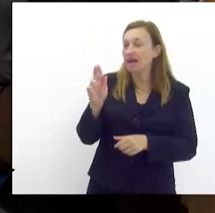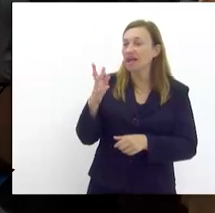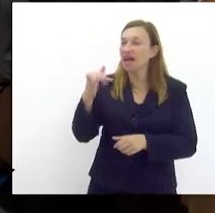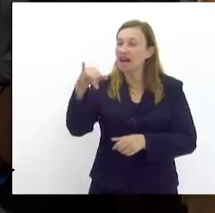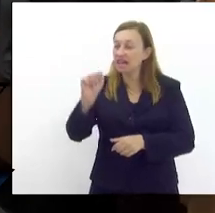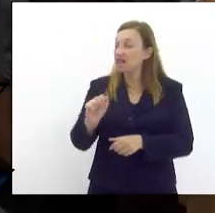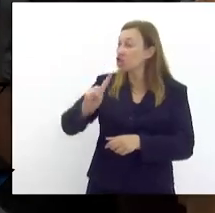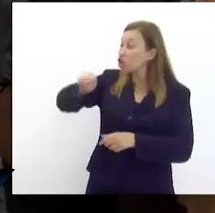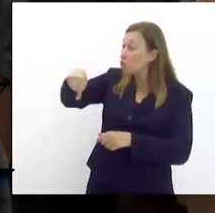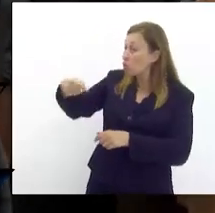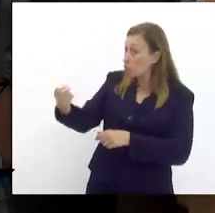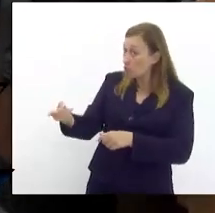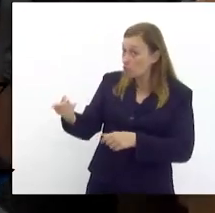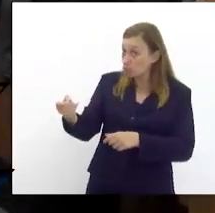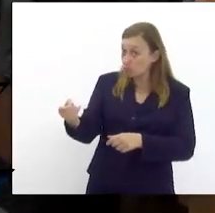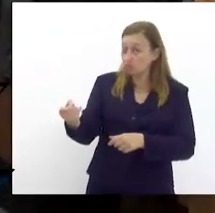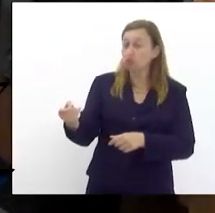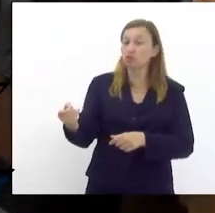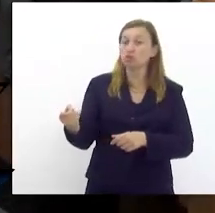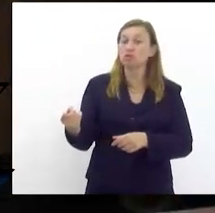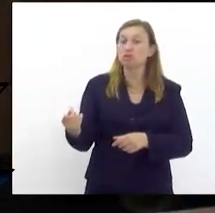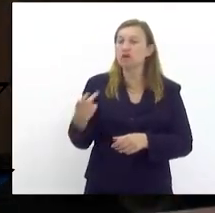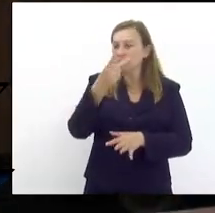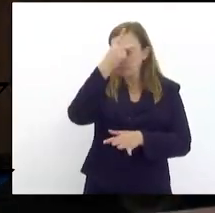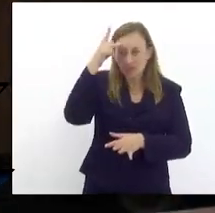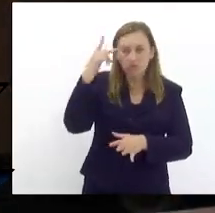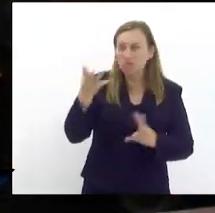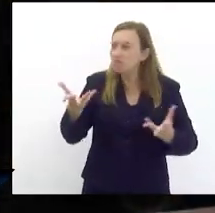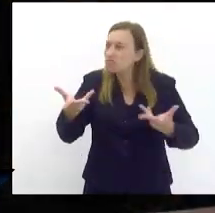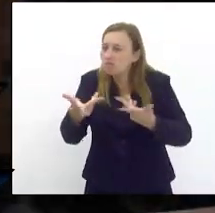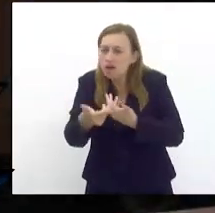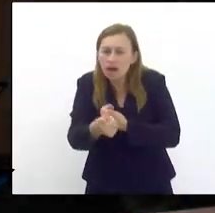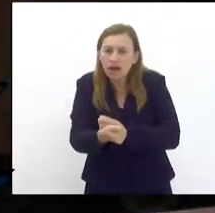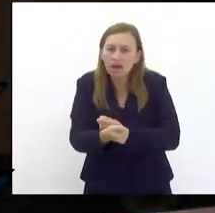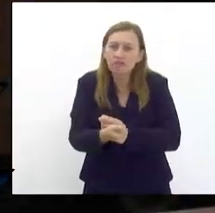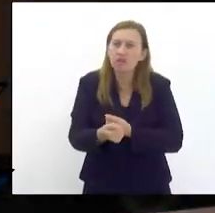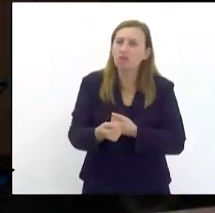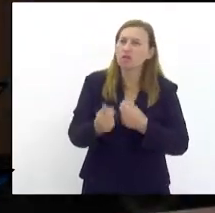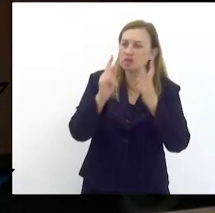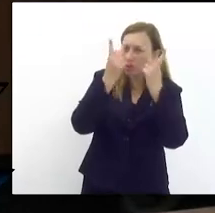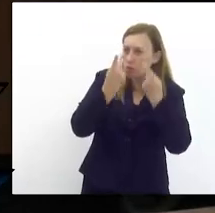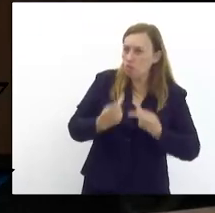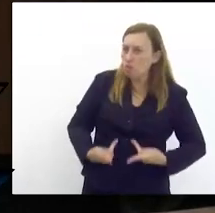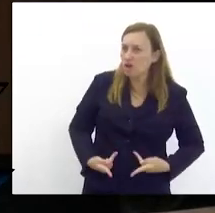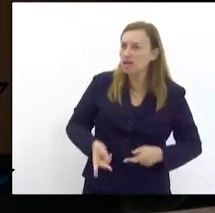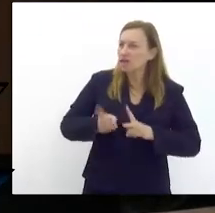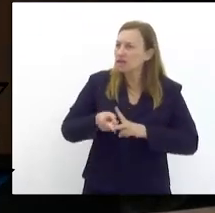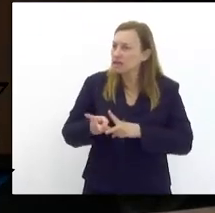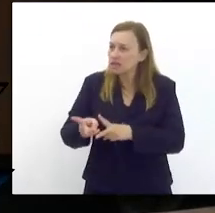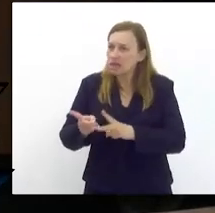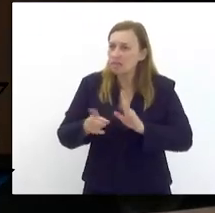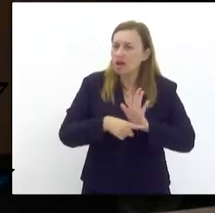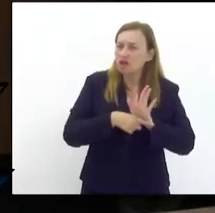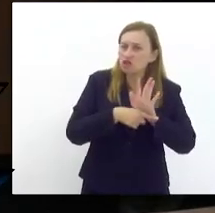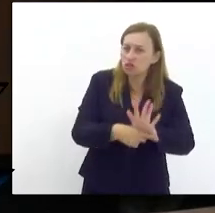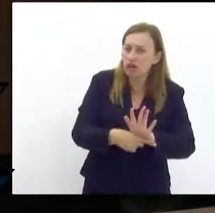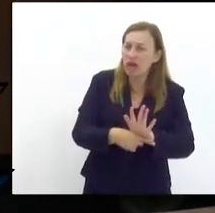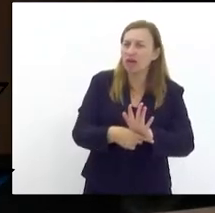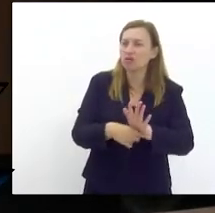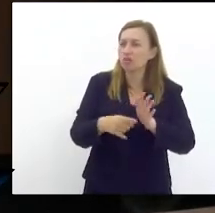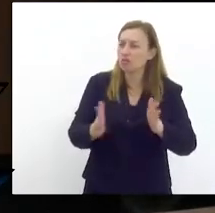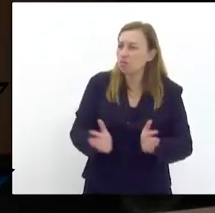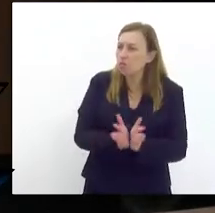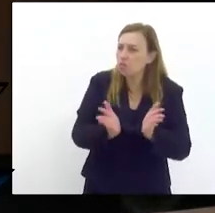Dom Adriano Hipólito pessoas maravilhosas humanistas que sempre Lutaram pelo bem